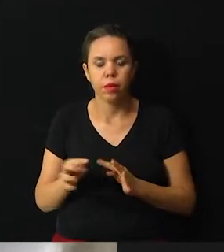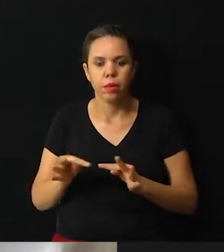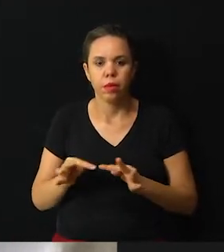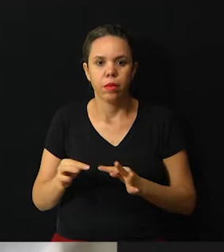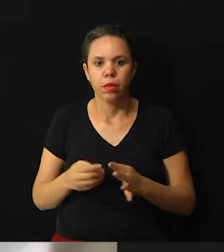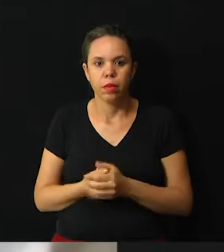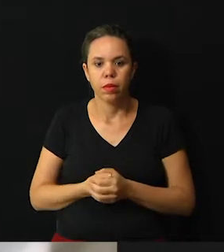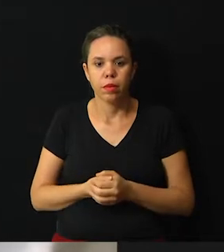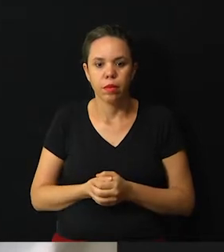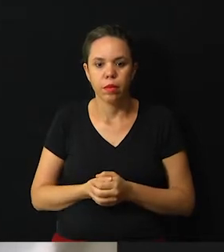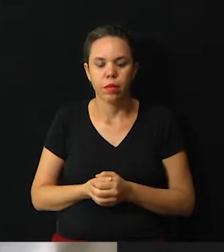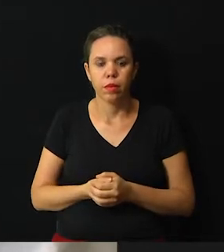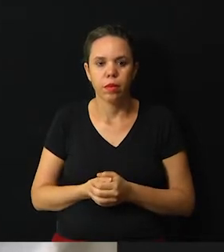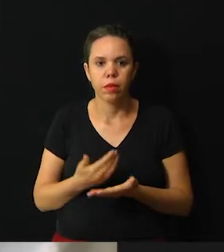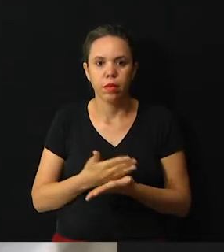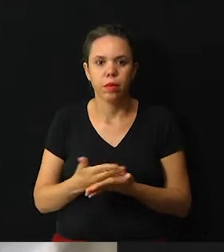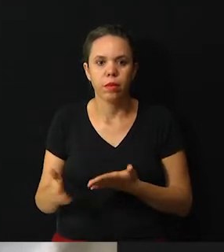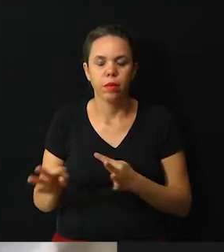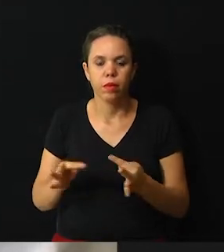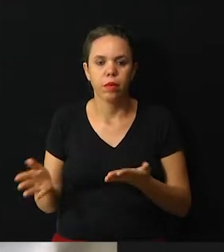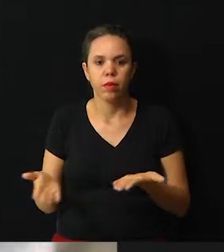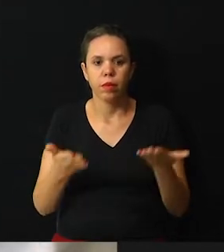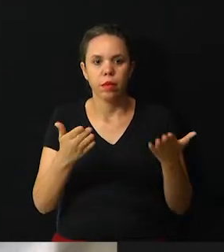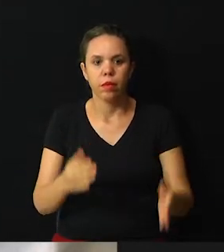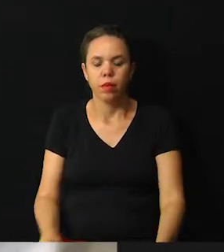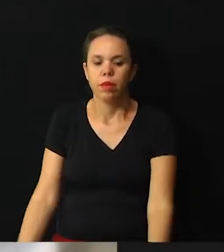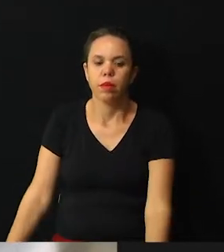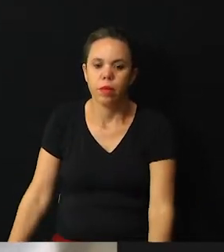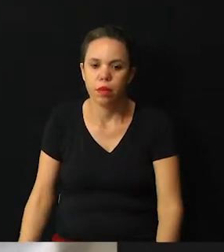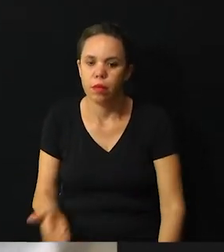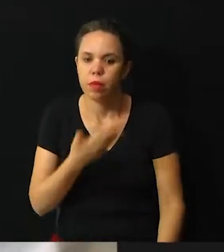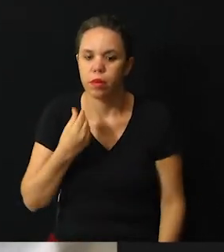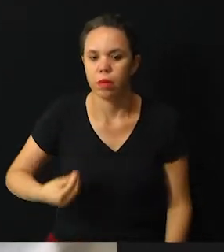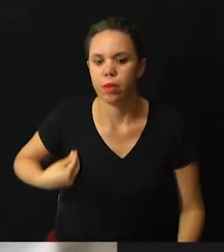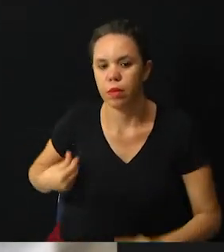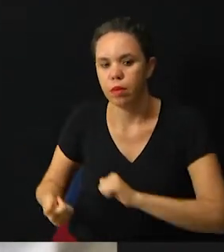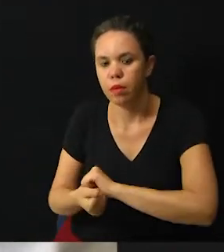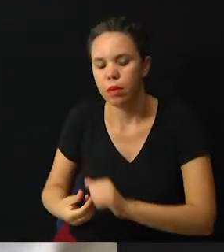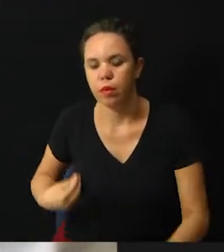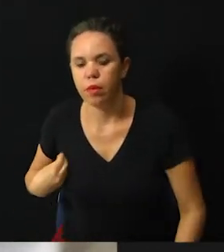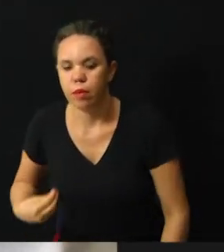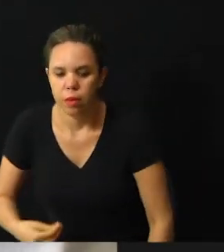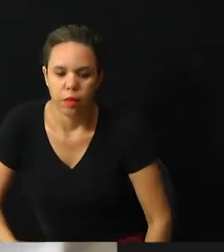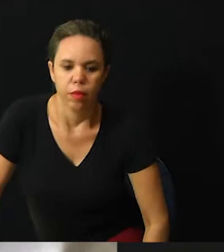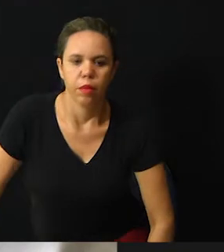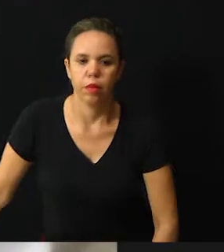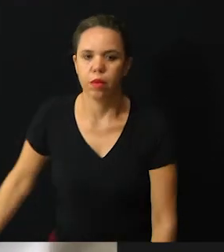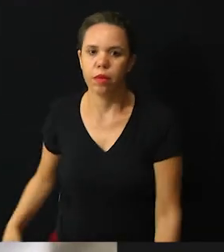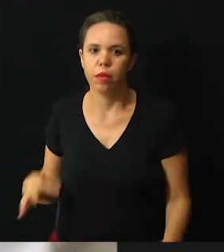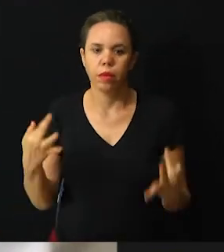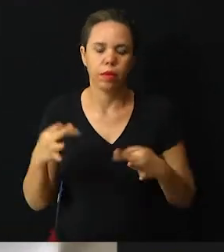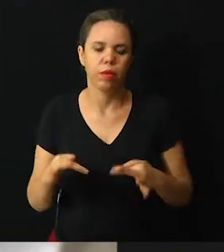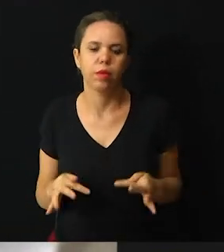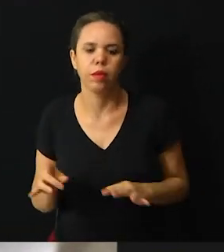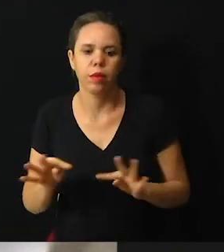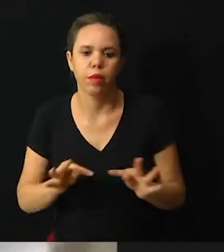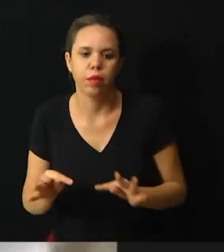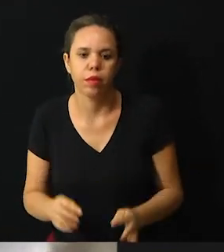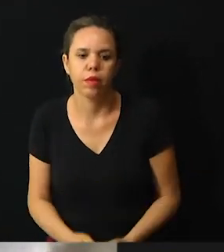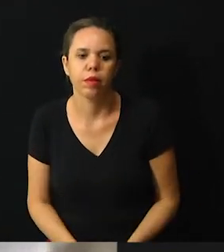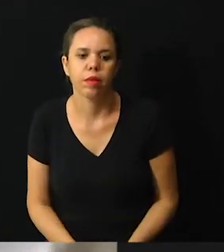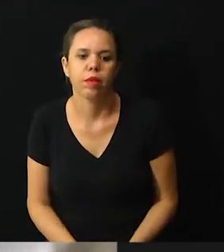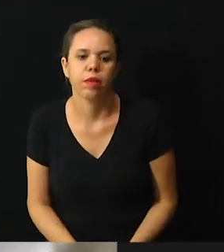diagnóstico precoce e iniciar um tratamento precoce que vai te levar a uma melhor qualidade de vida. Hoje em dia só vive com dor quem quer, não existe